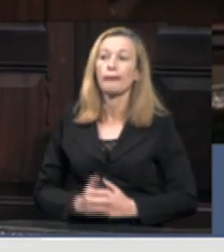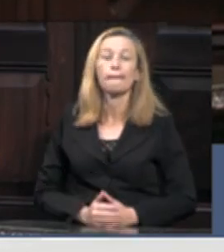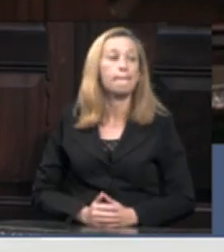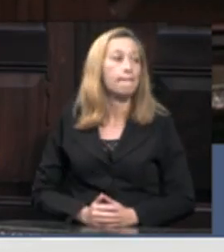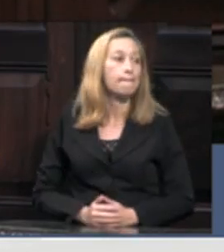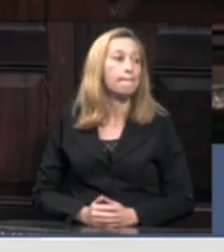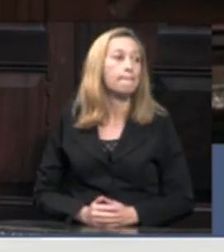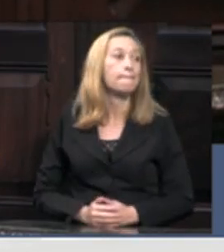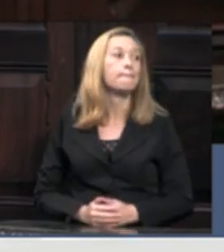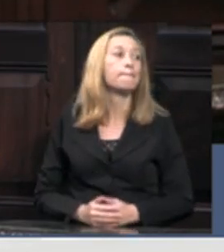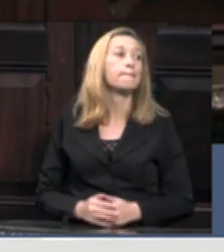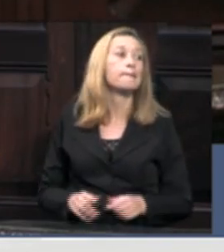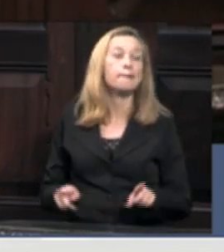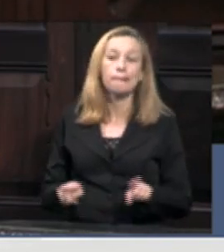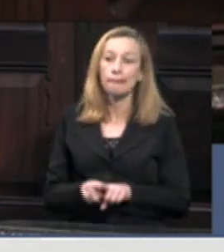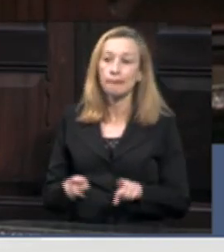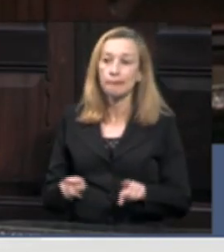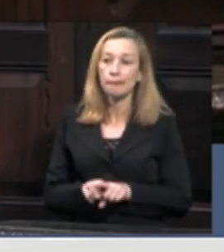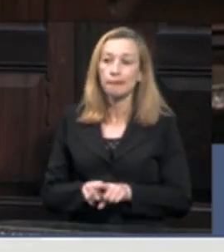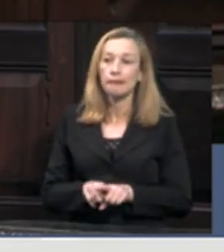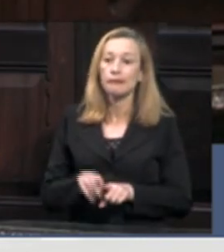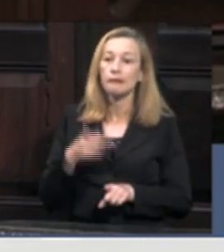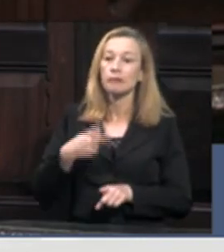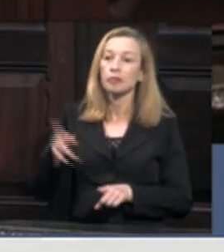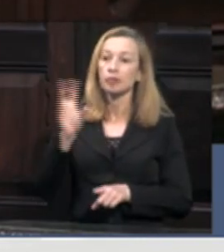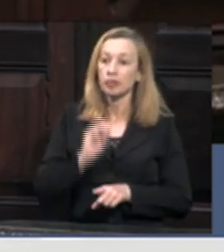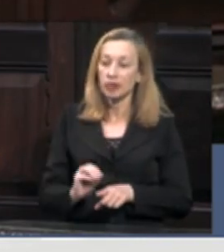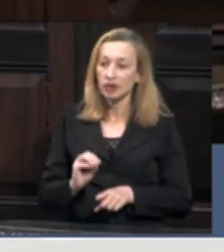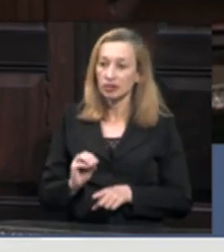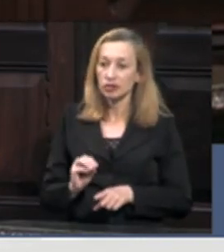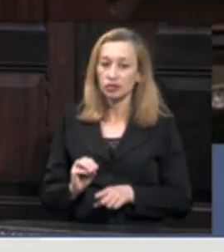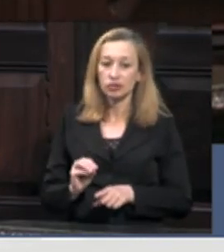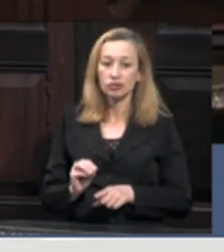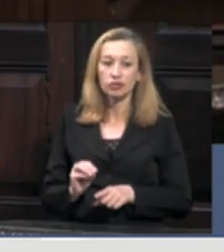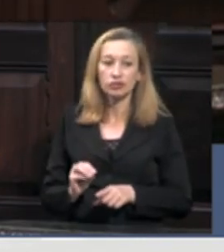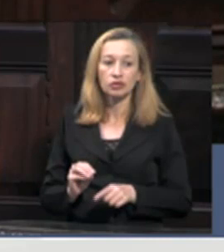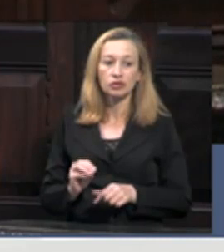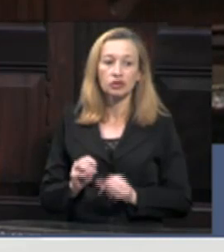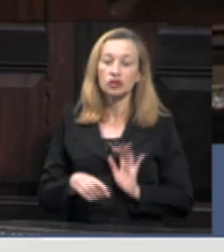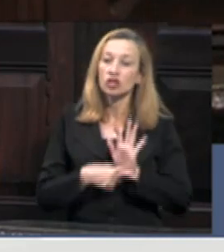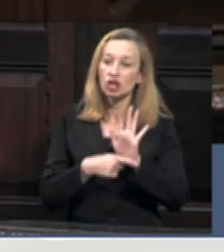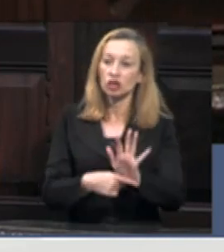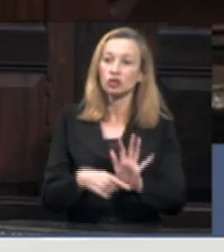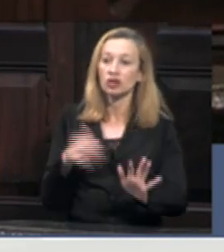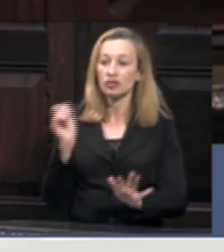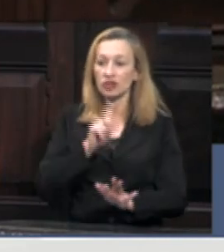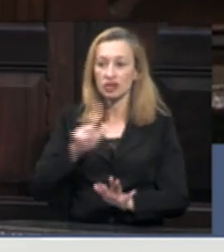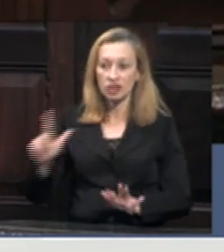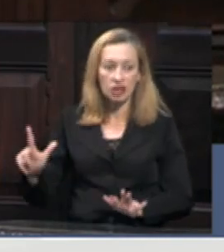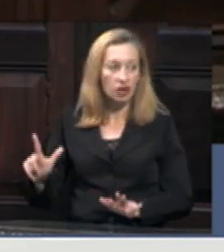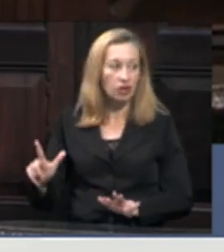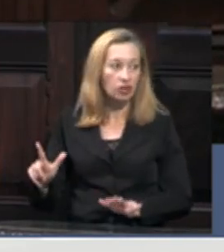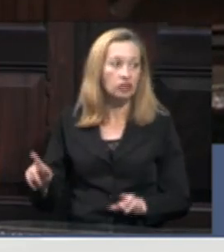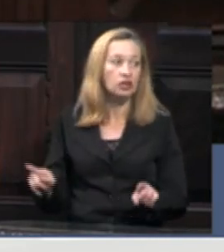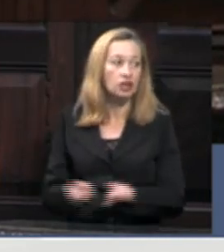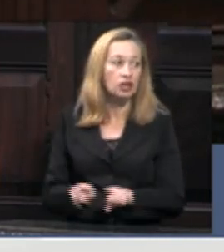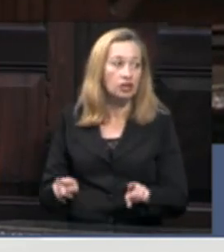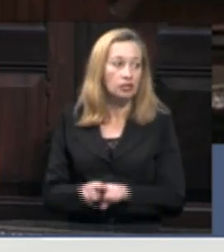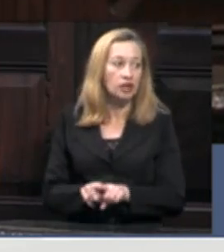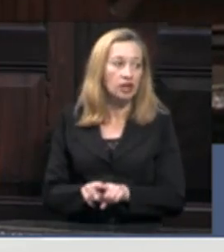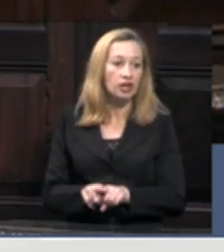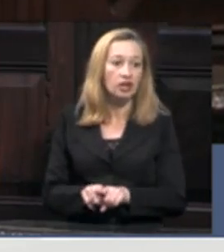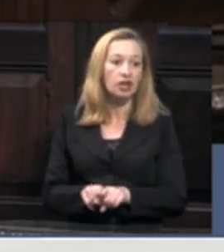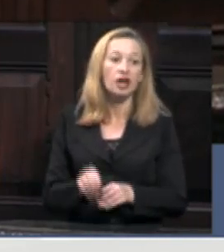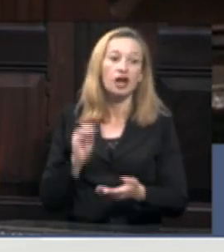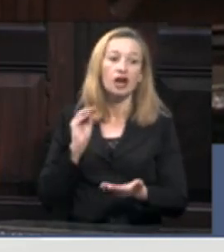pelo plano de recuperação fiscal, pela falência ética,